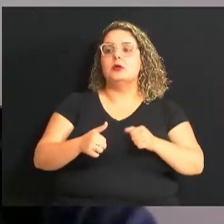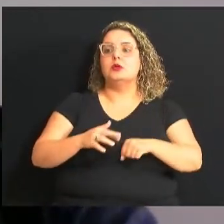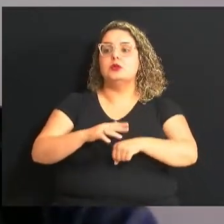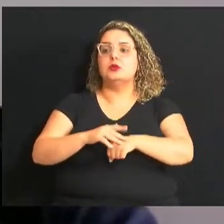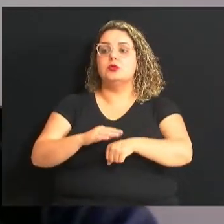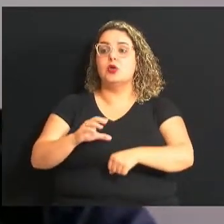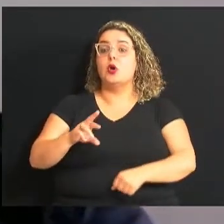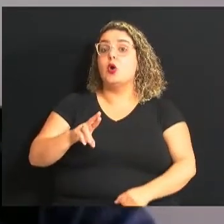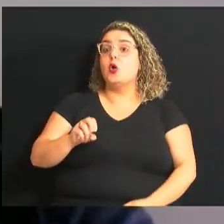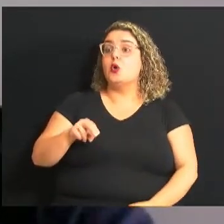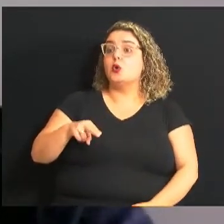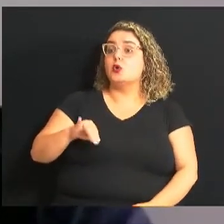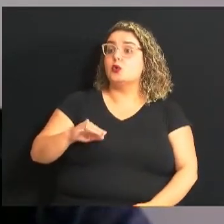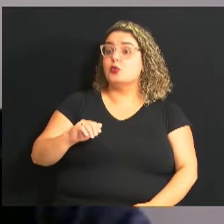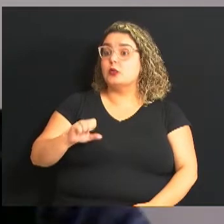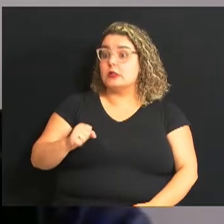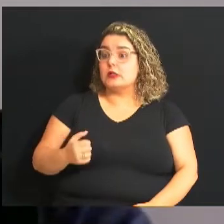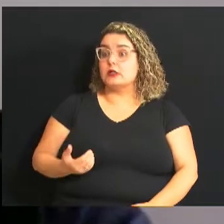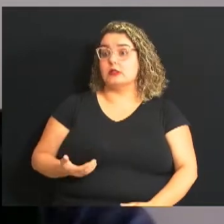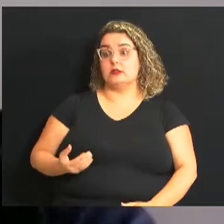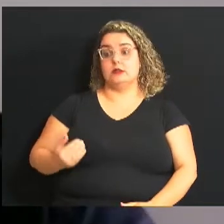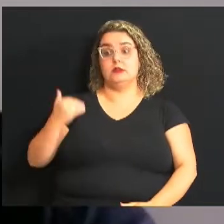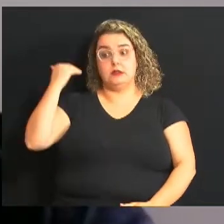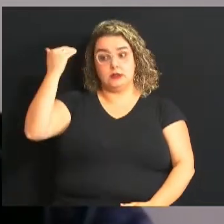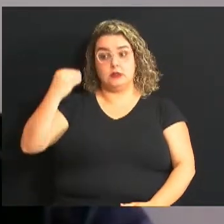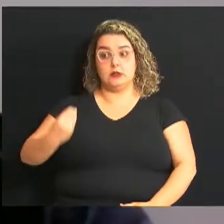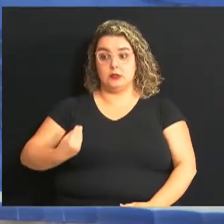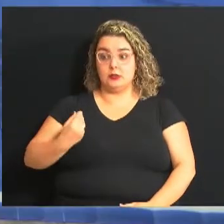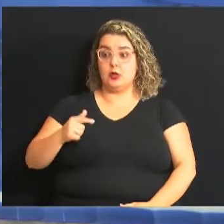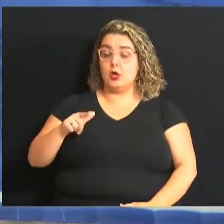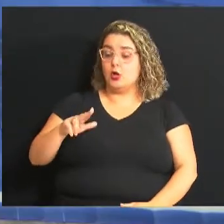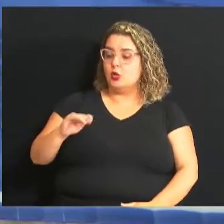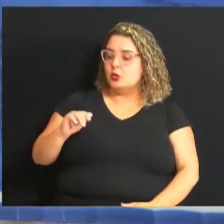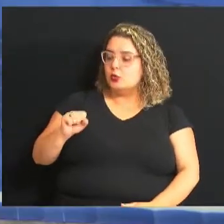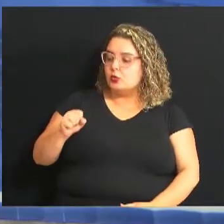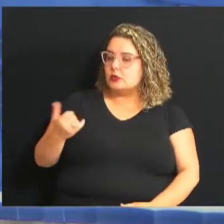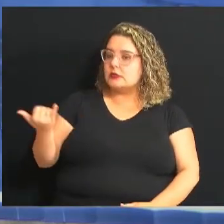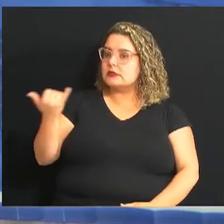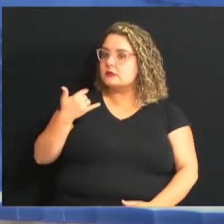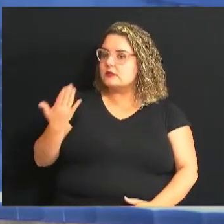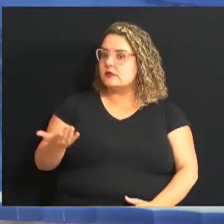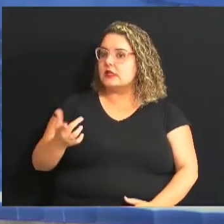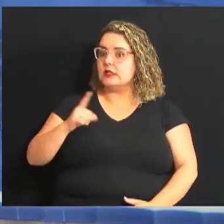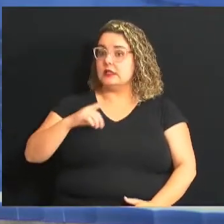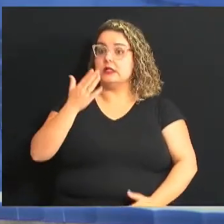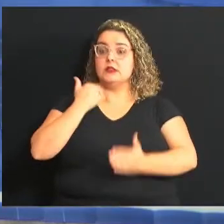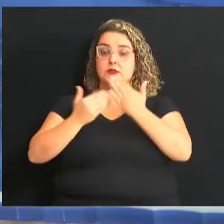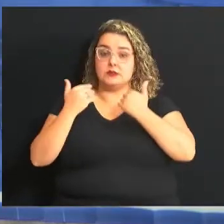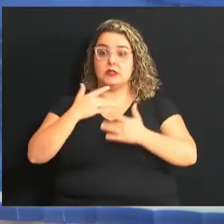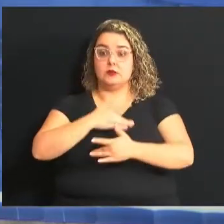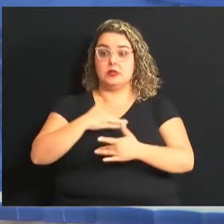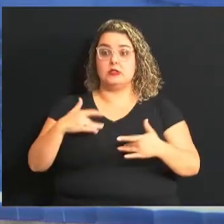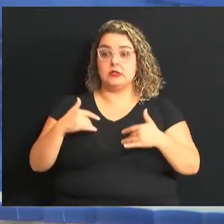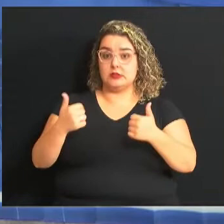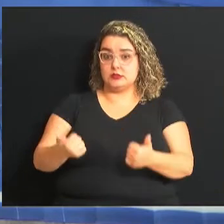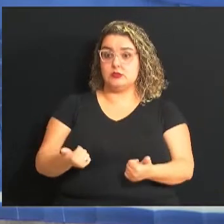não transmissíveis ao longo da vida adulta, né? E Lucas, me conta, né? Tendo essa alimentação saudável, ela vai ser aí uma amiga